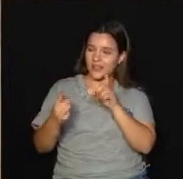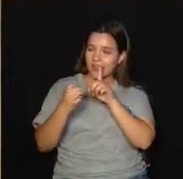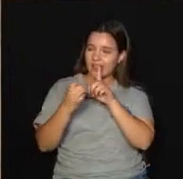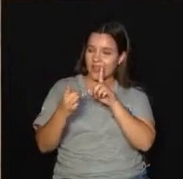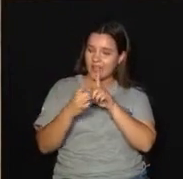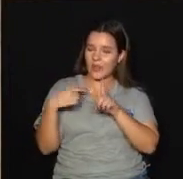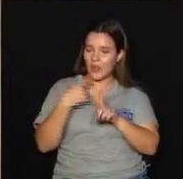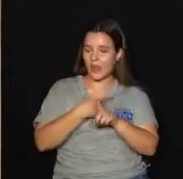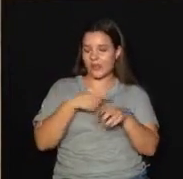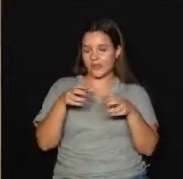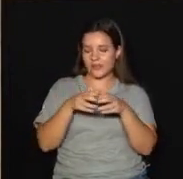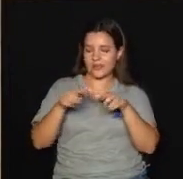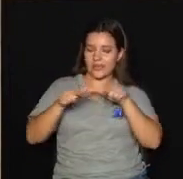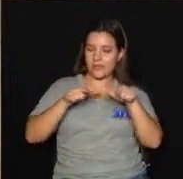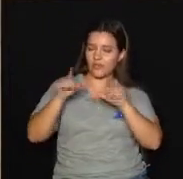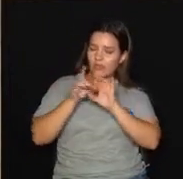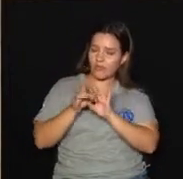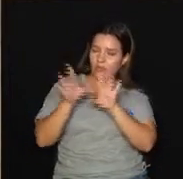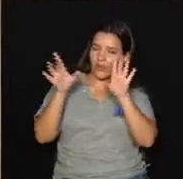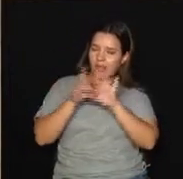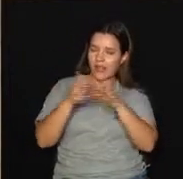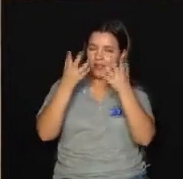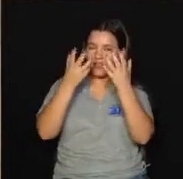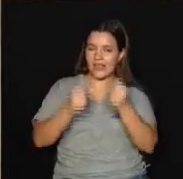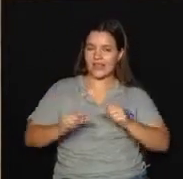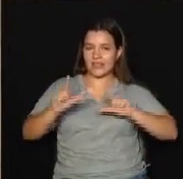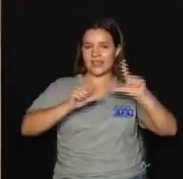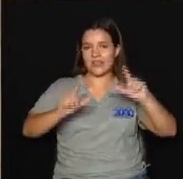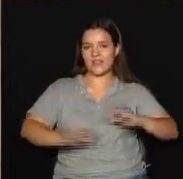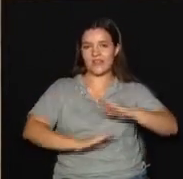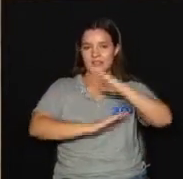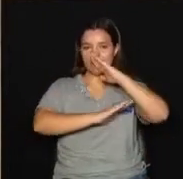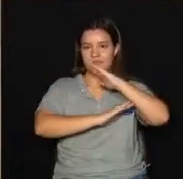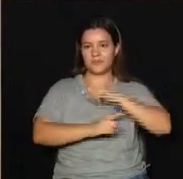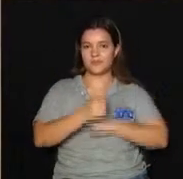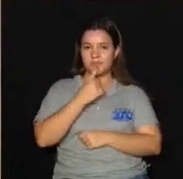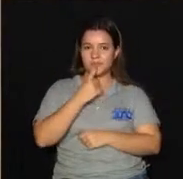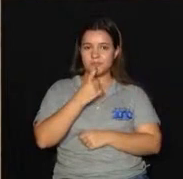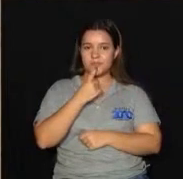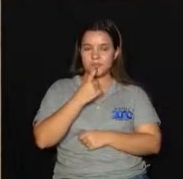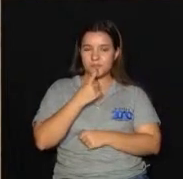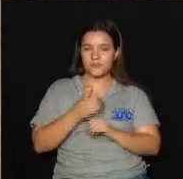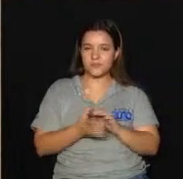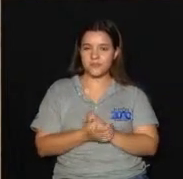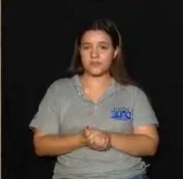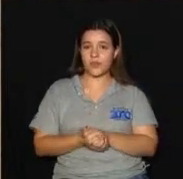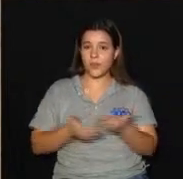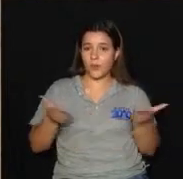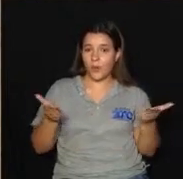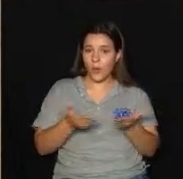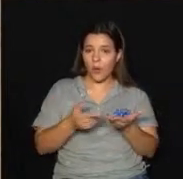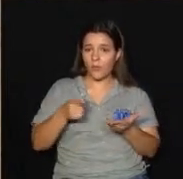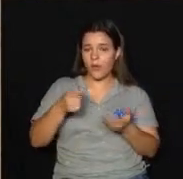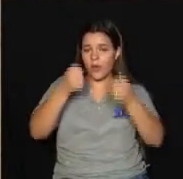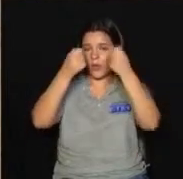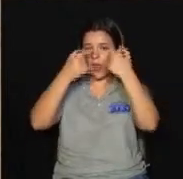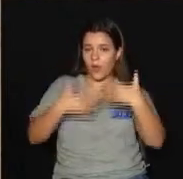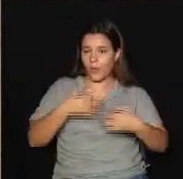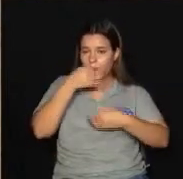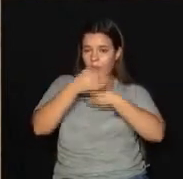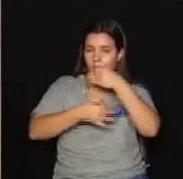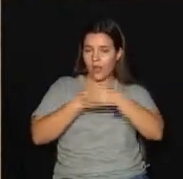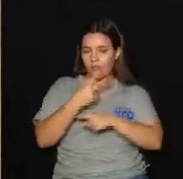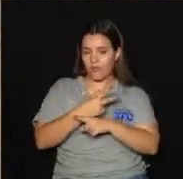nossa equipe, pela disponibilidade com a TV Câmara Campinas. E agora, que análise que o senhor faz